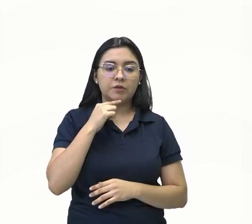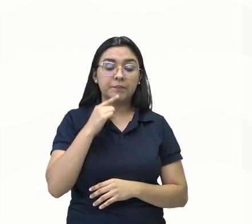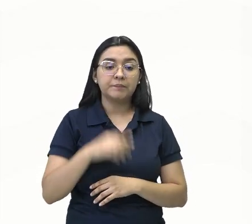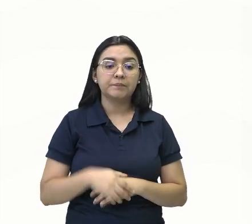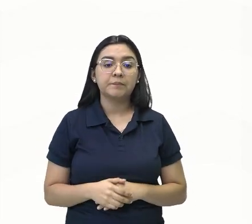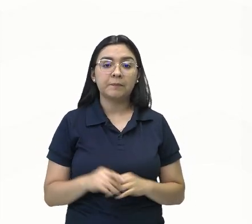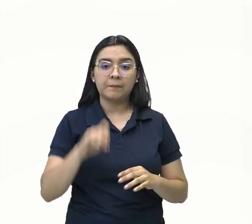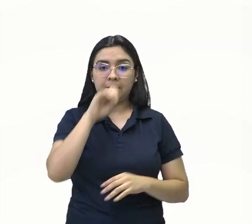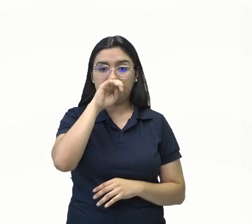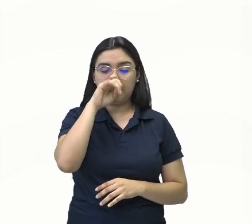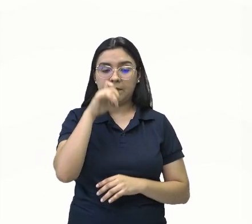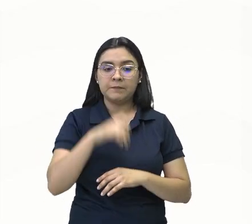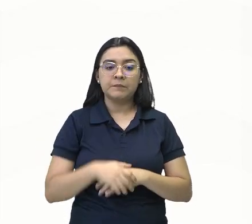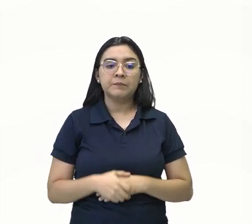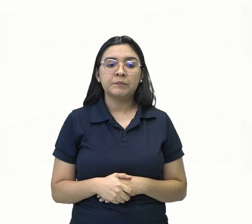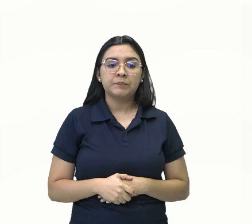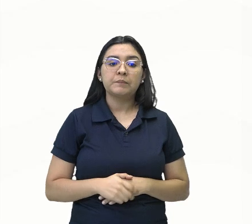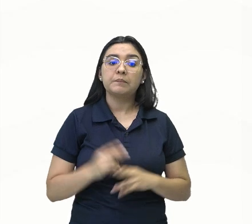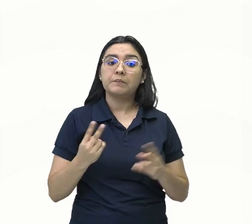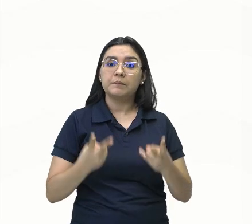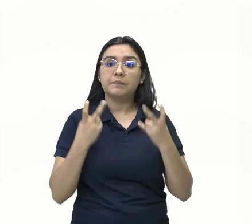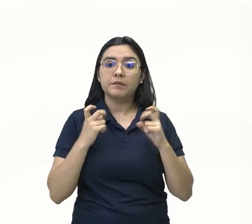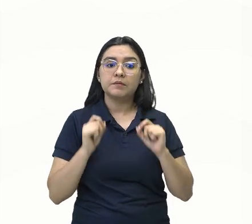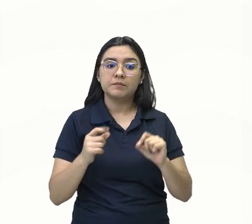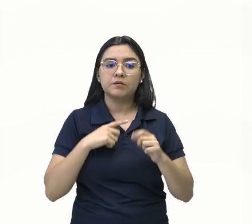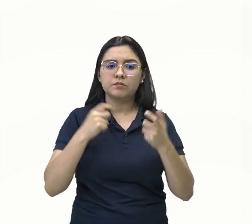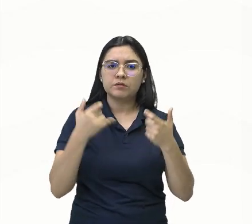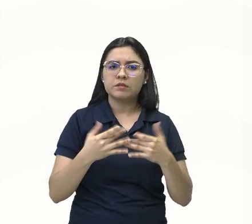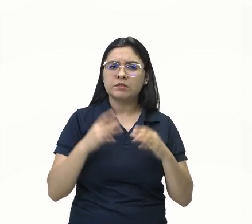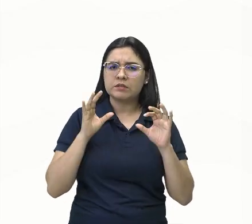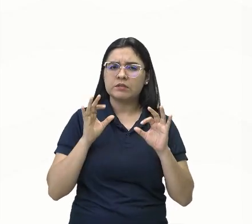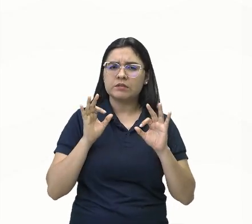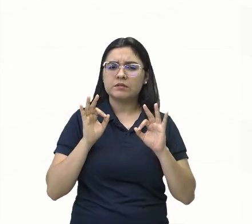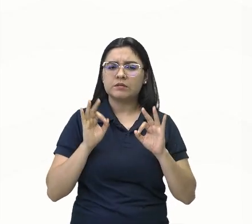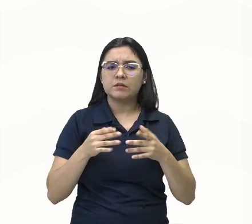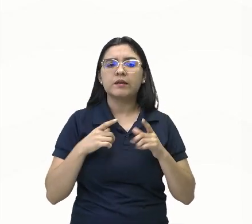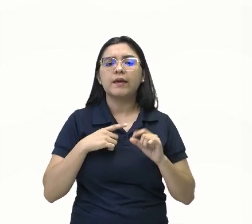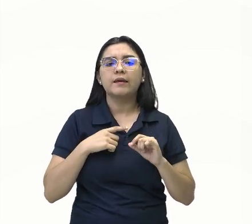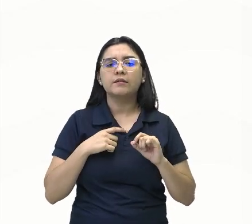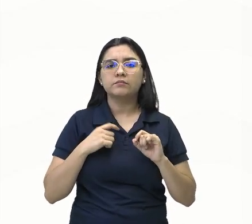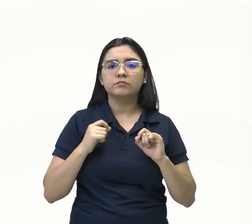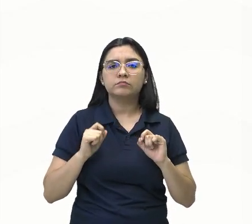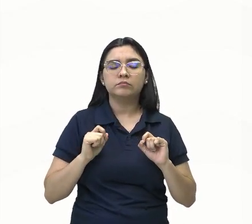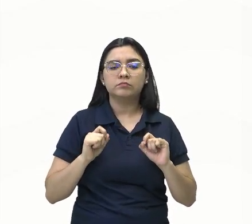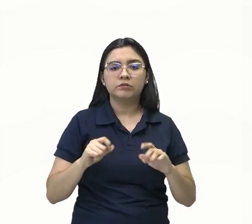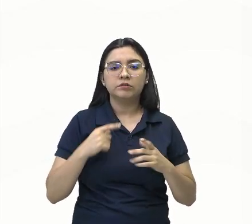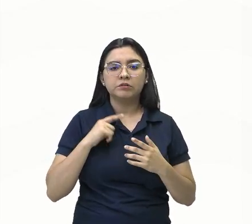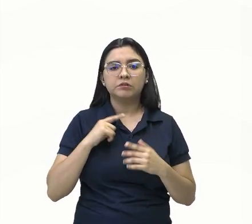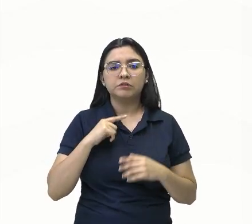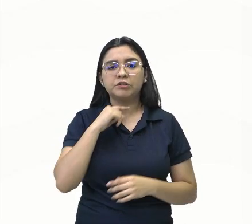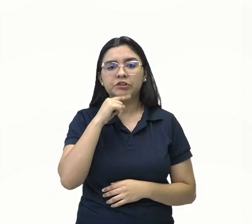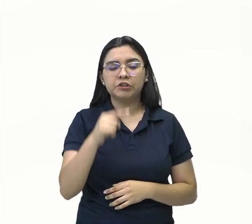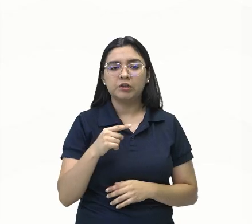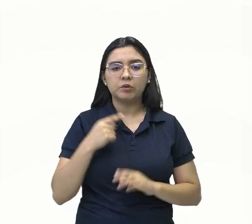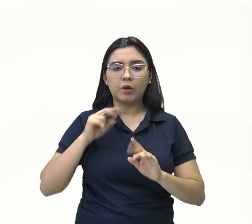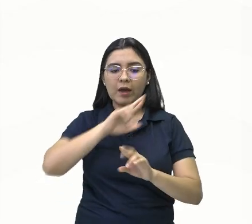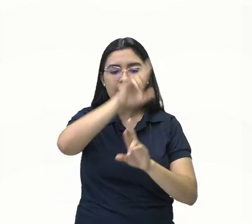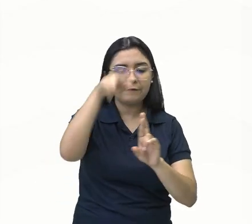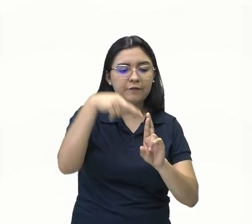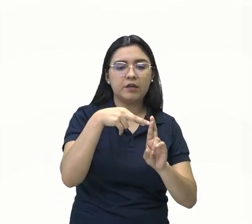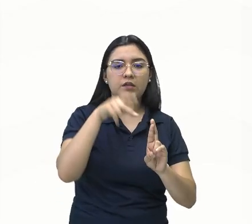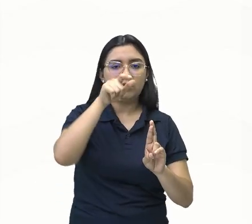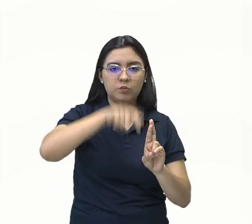Repare que tanto nobody quanto no one, eu não estou dizendo exatamente quem é o indivíduo, né? Eu estou dizendo ninguém. Eu não estou me referindo a um